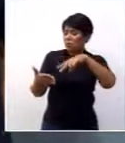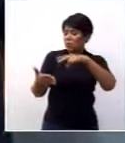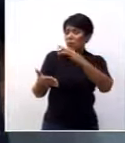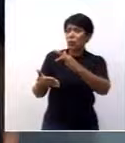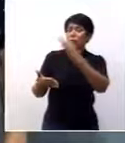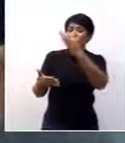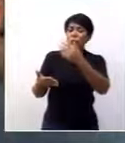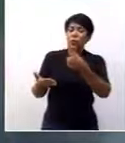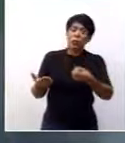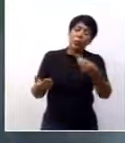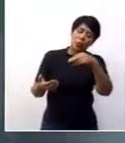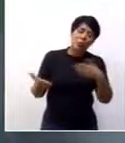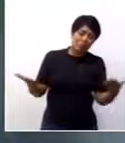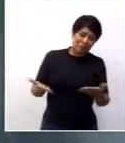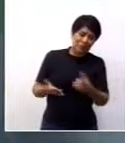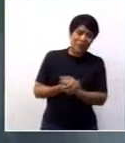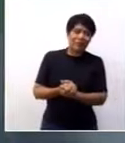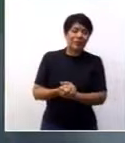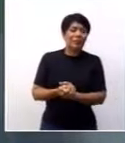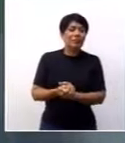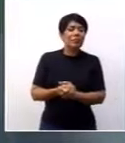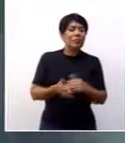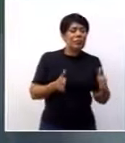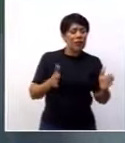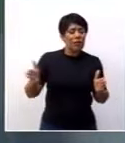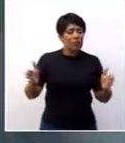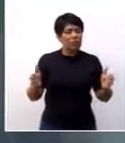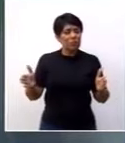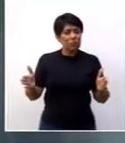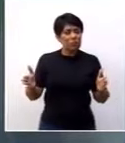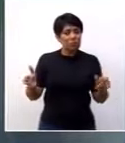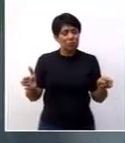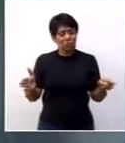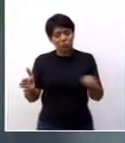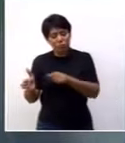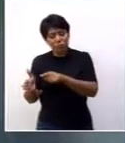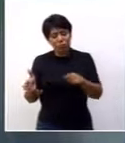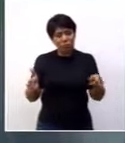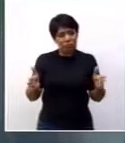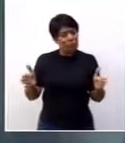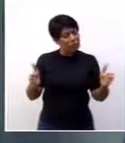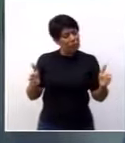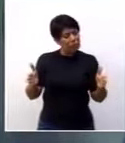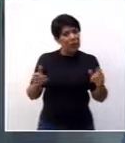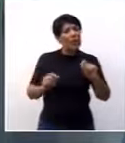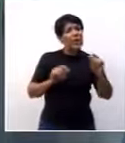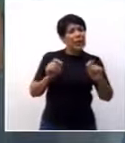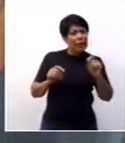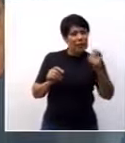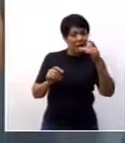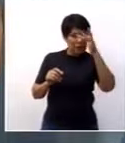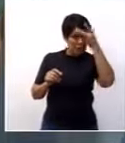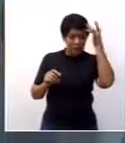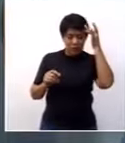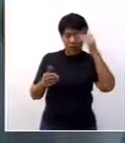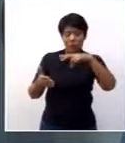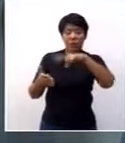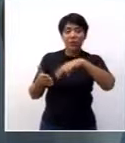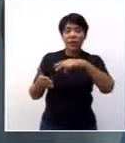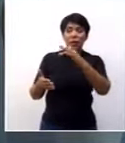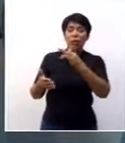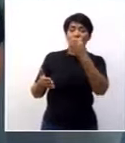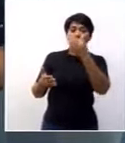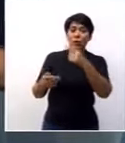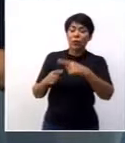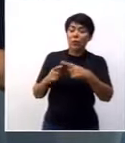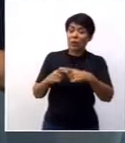texto, né? Qual é esse caminho que é feito? Quem é esse leitor virtual imaginado pelo autor